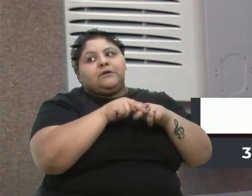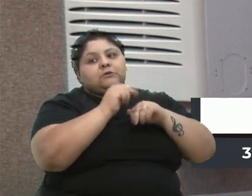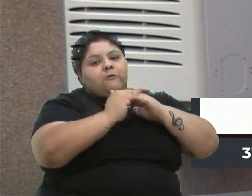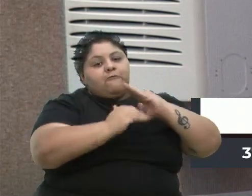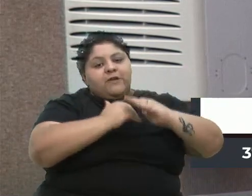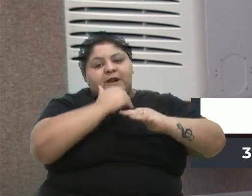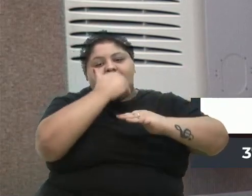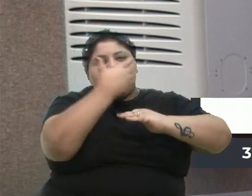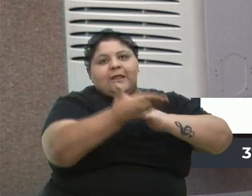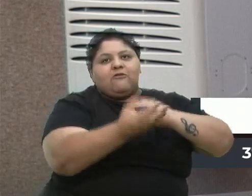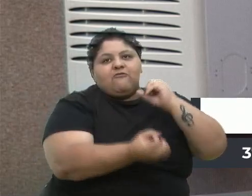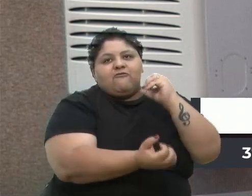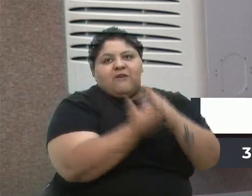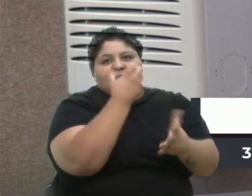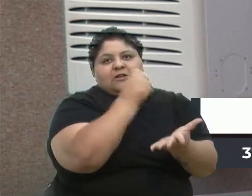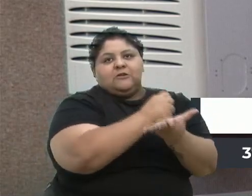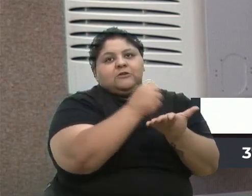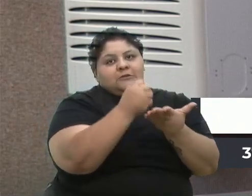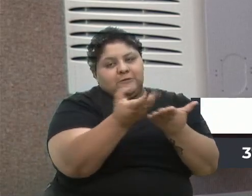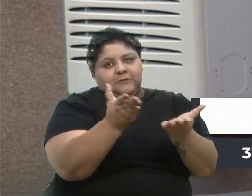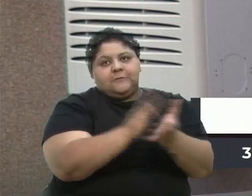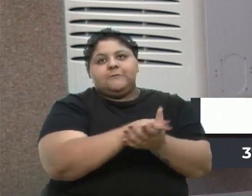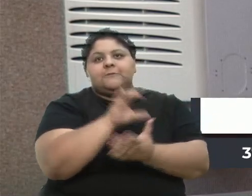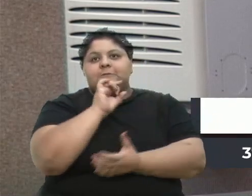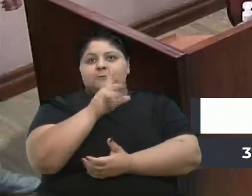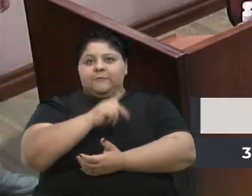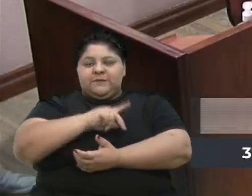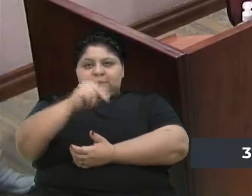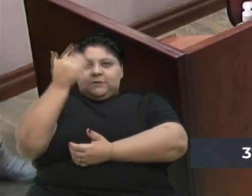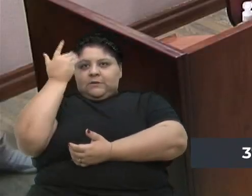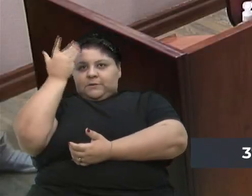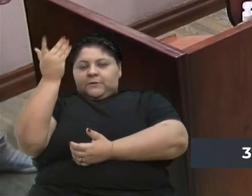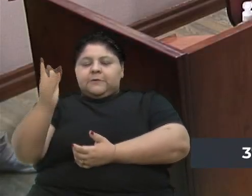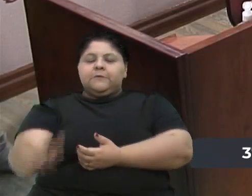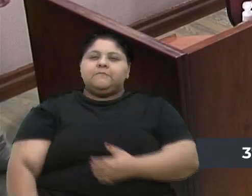está em análise lá na Codeca. Então, era isso, presidente. Obrigado.